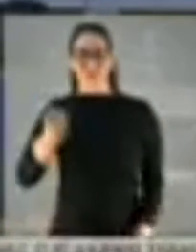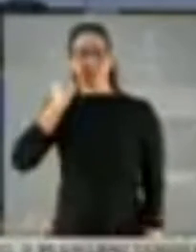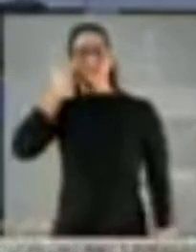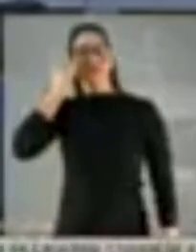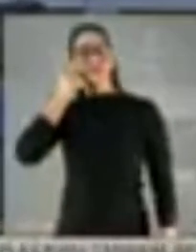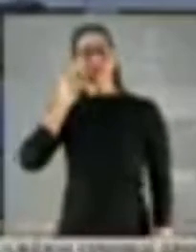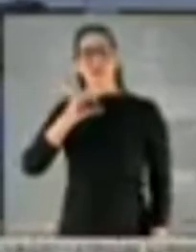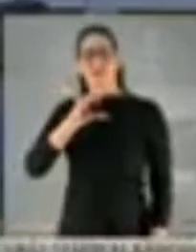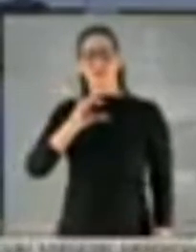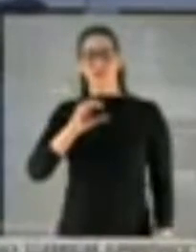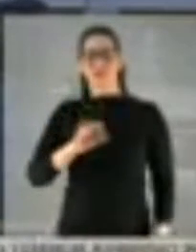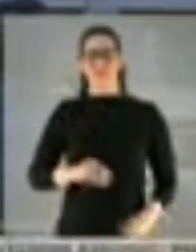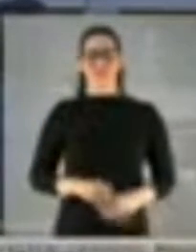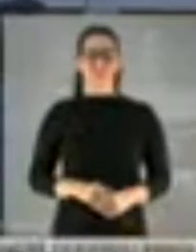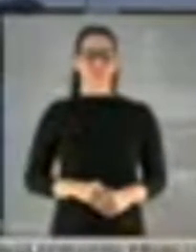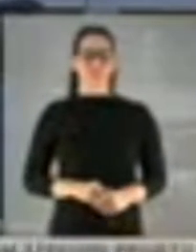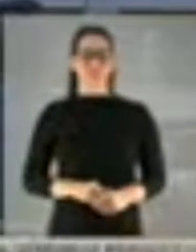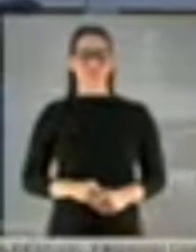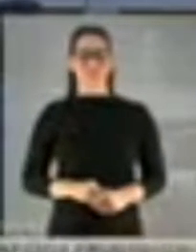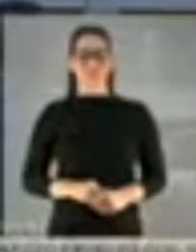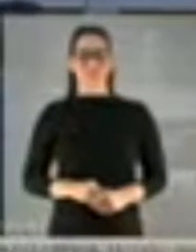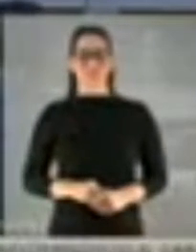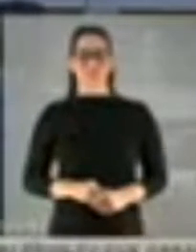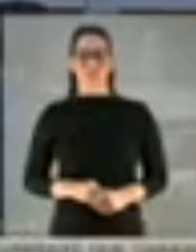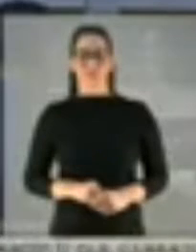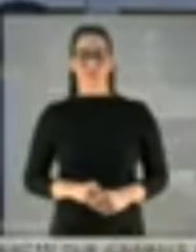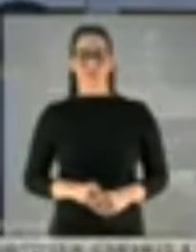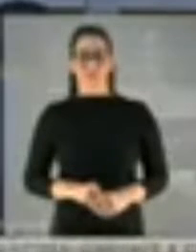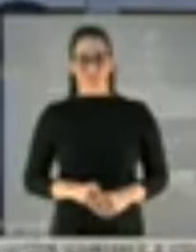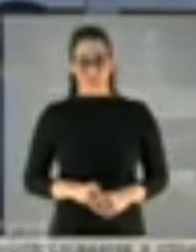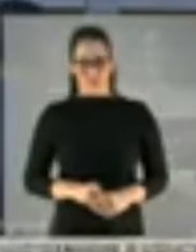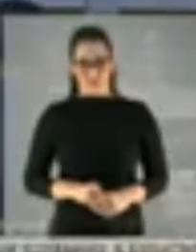Carlos, governador